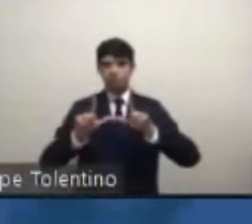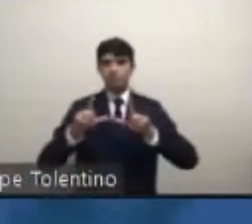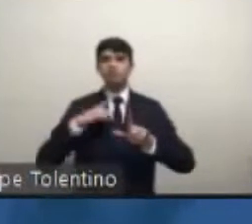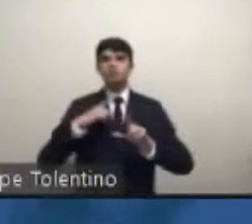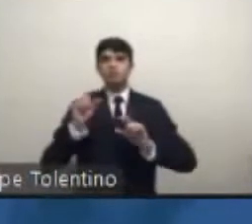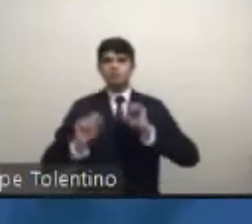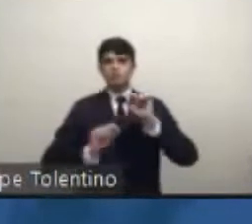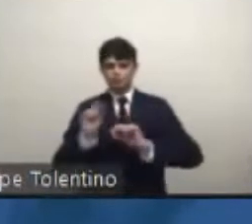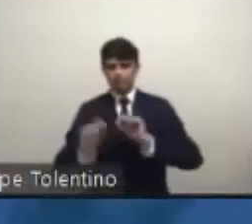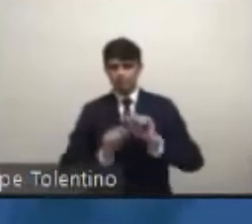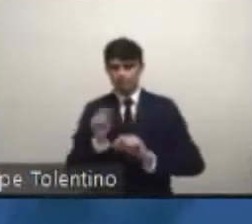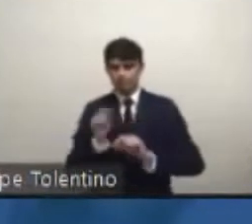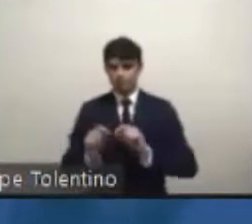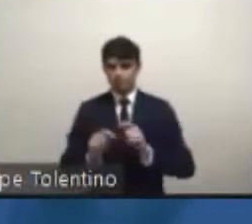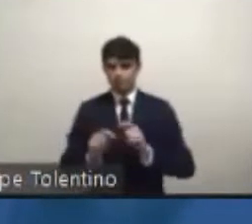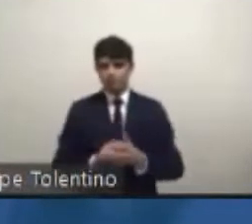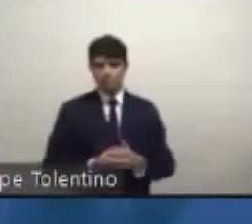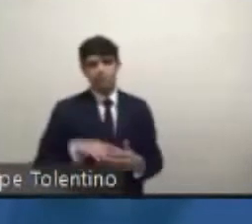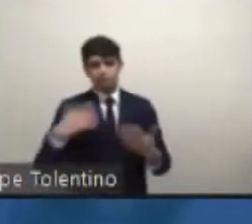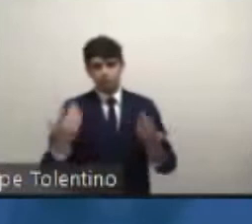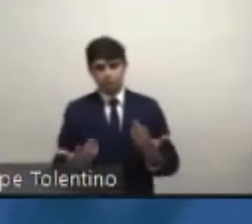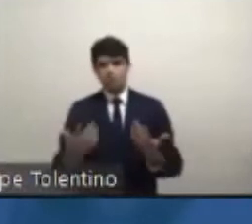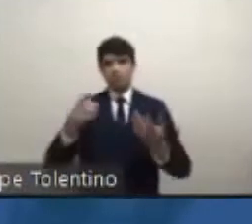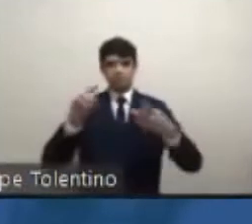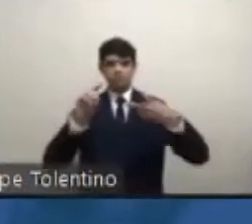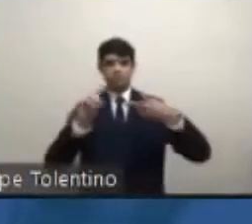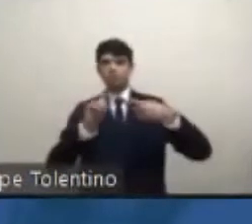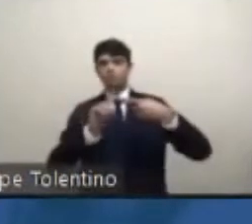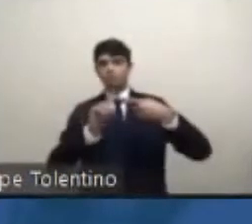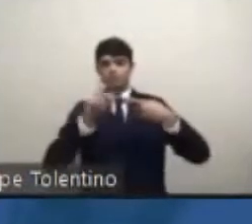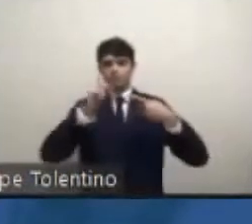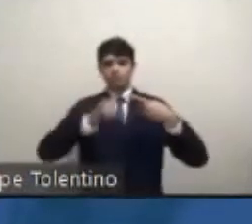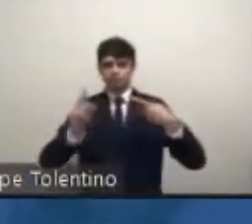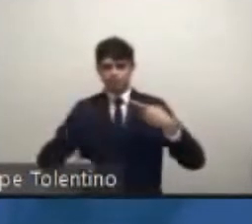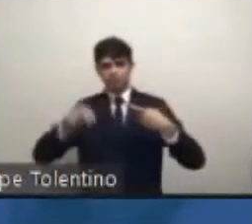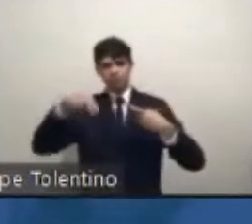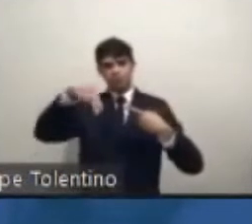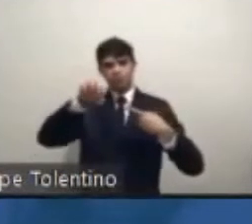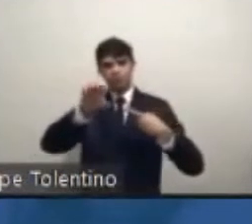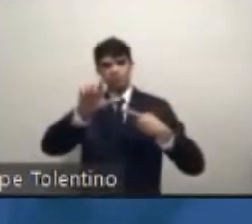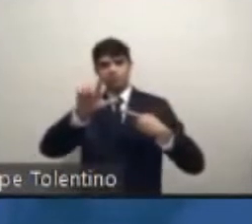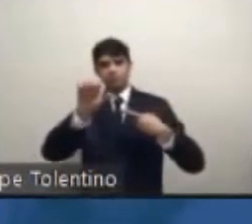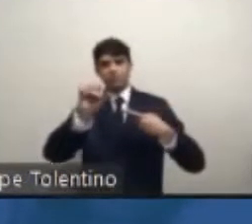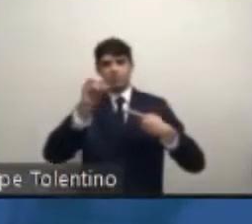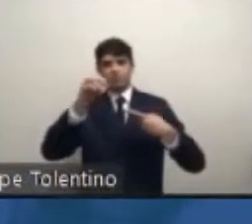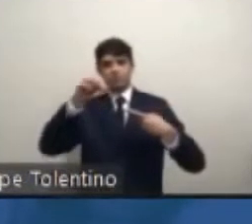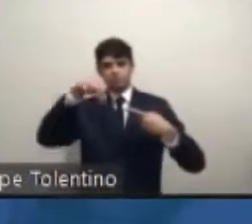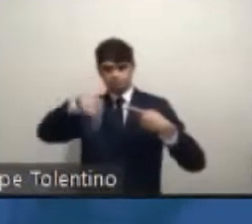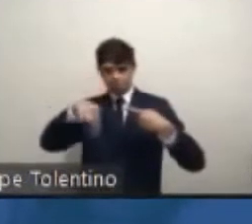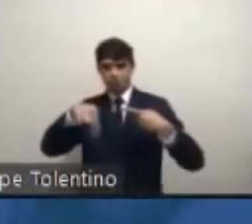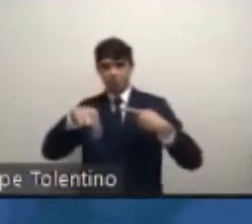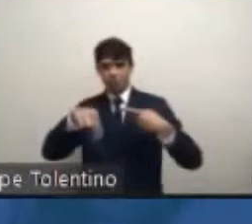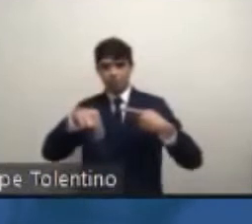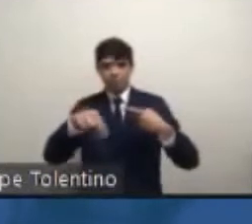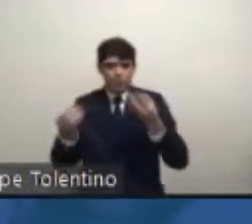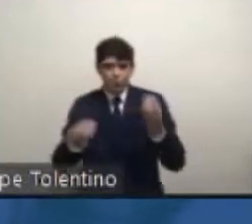como, por exemplo, a do professor Nelson Neri Júnior, que, inclusive, é um dos assessores jurídicos do CFM, que diz que essa vontade, essa